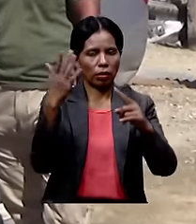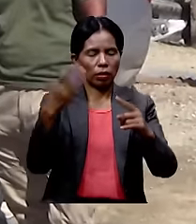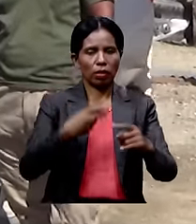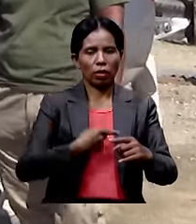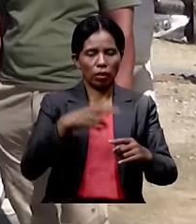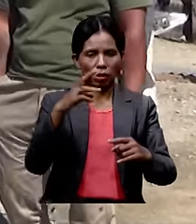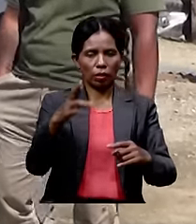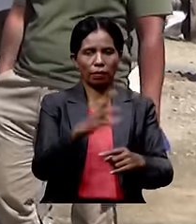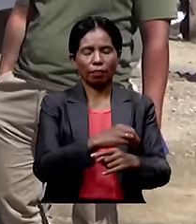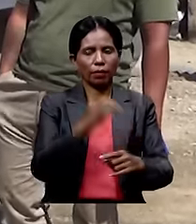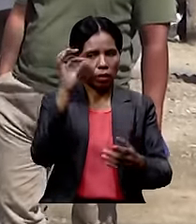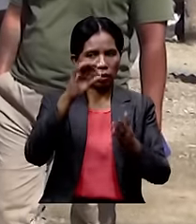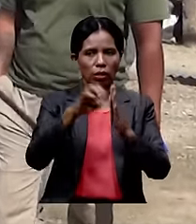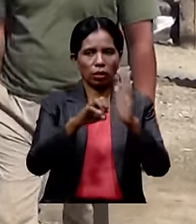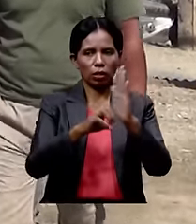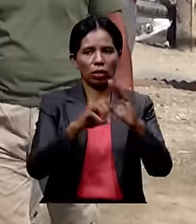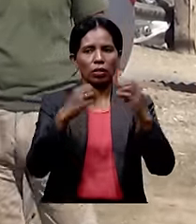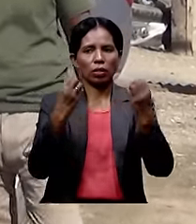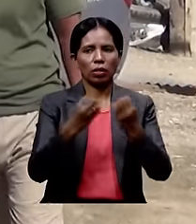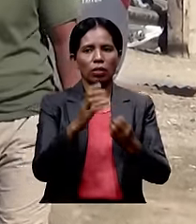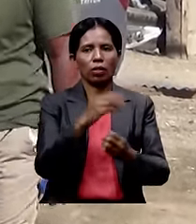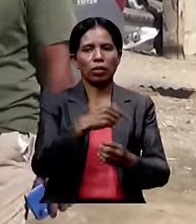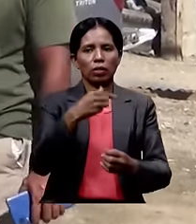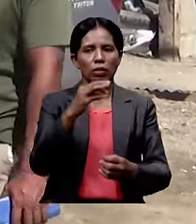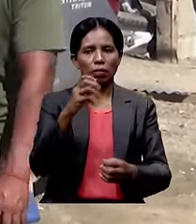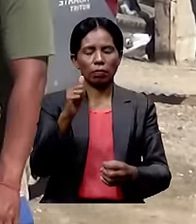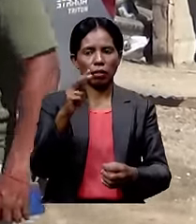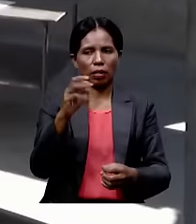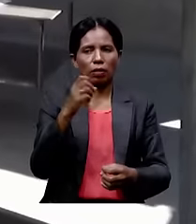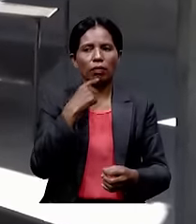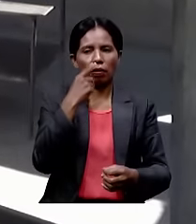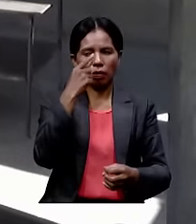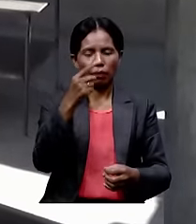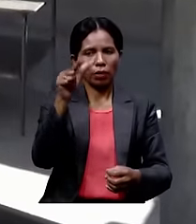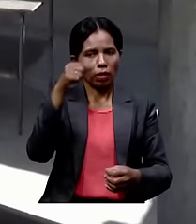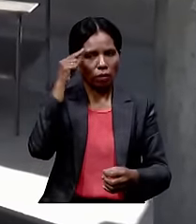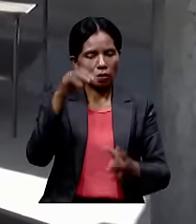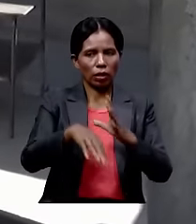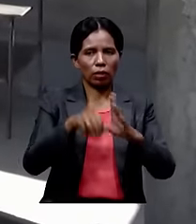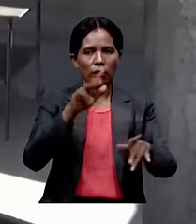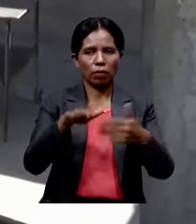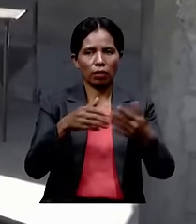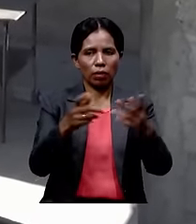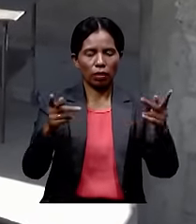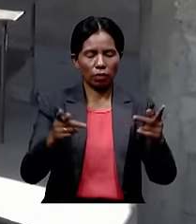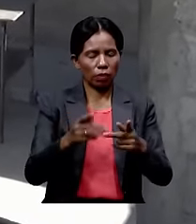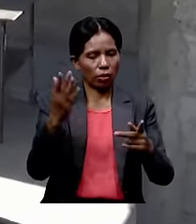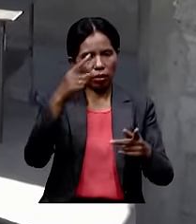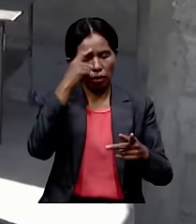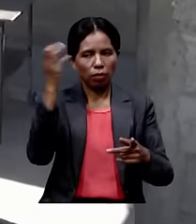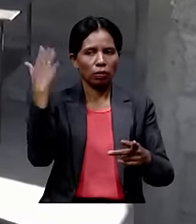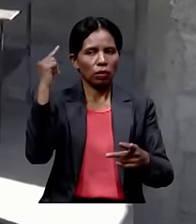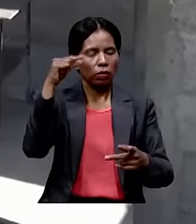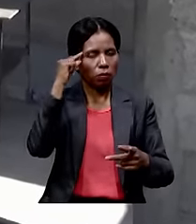Sekretaris Estado Asunto Toponimia no Organisasi Urbana, Germano Santa Brites Dias informa, Governo Hasai Comunidade iha are refere tamba antes ne